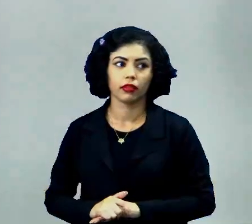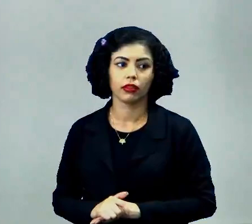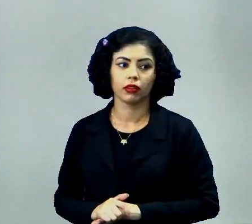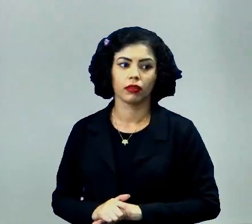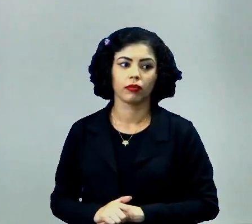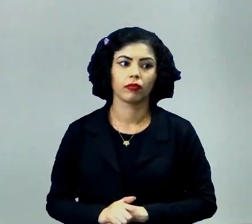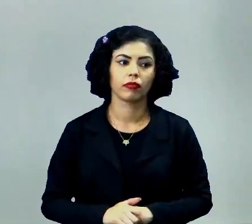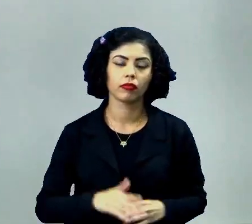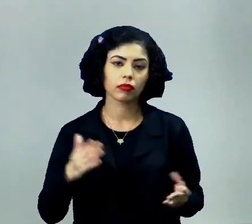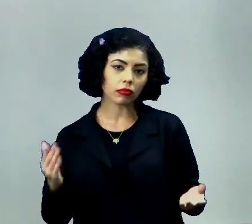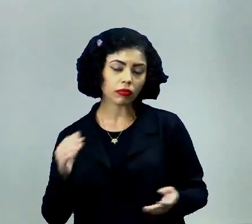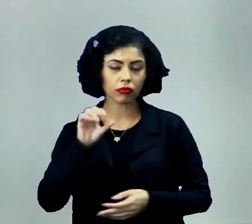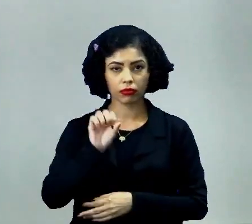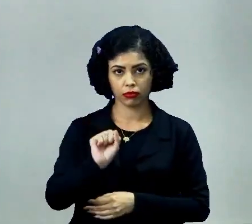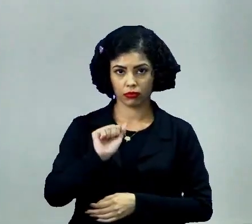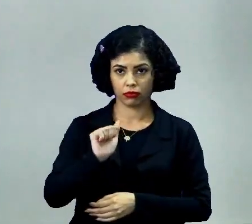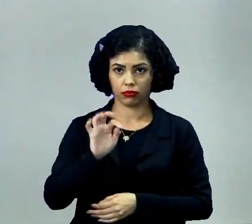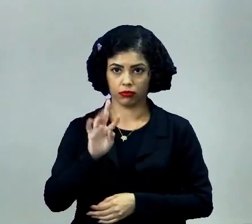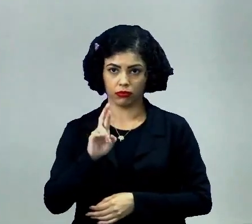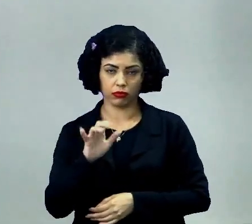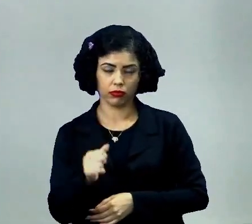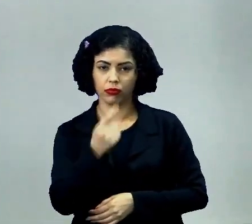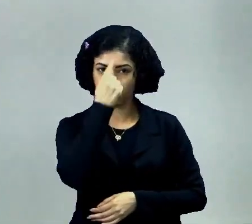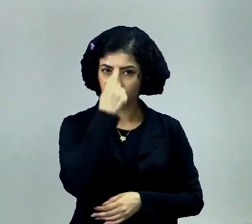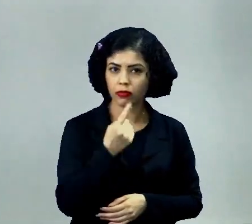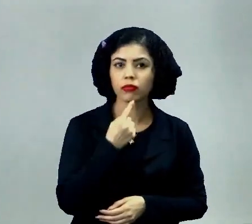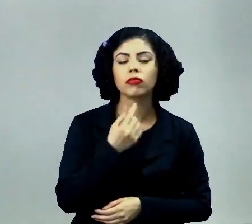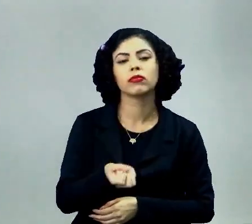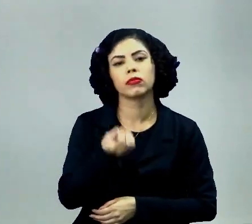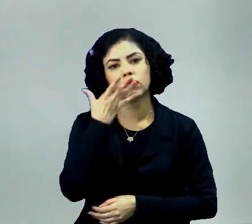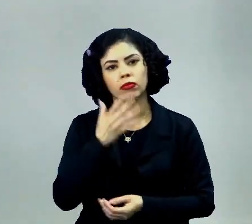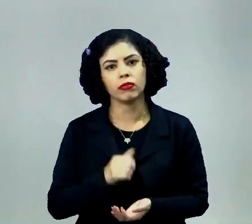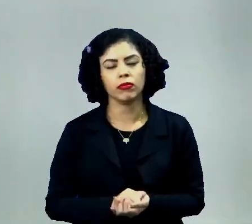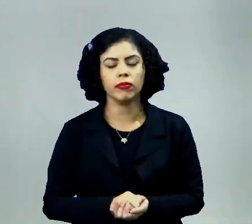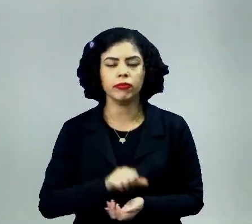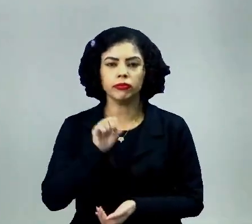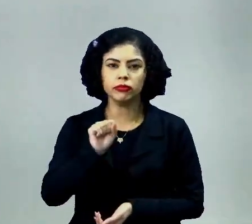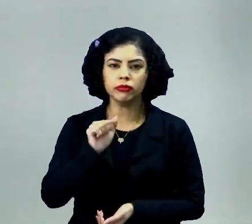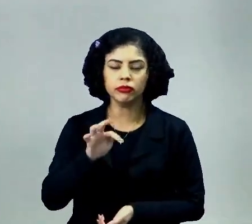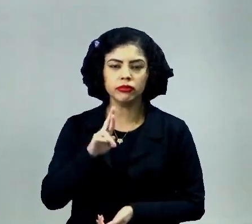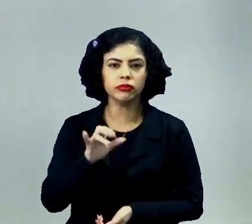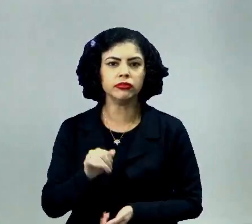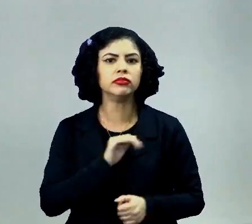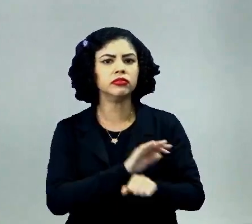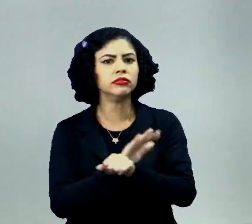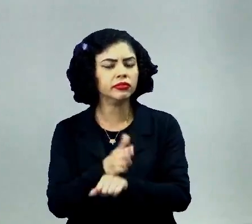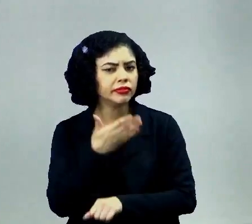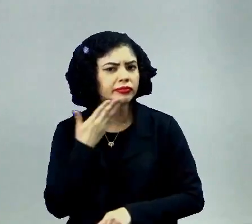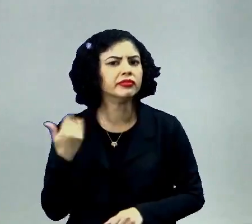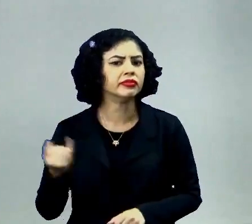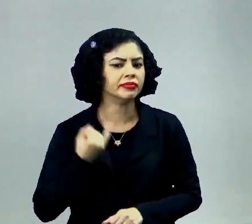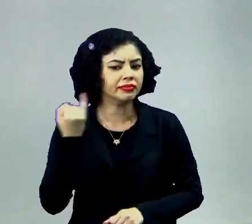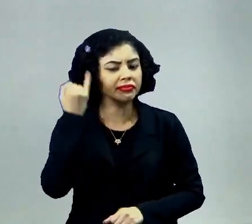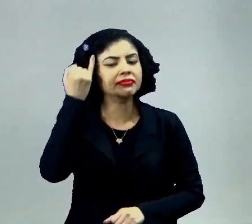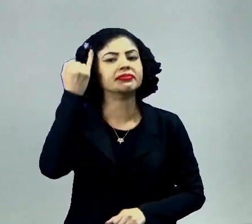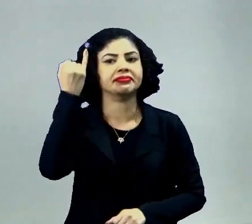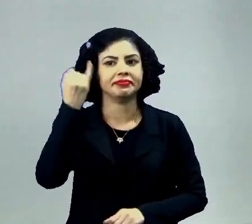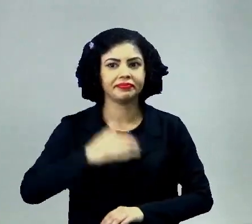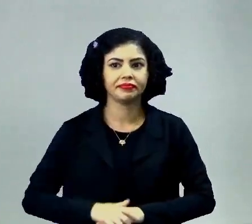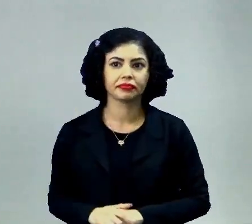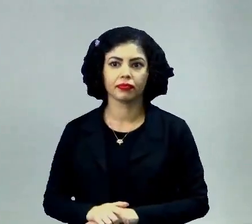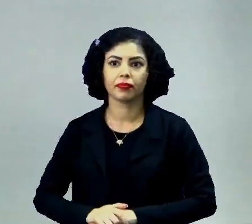viu aqui? Que os satélites, né, as imagens, as fotografias de satélites, elas são mega importantes, são